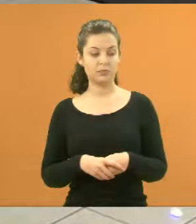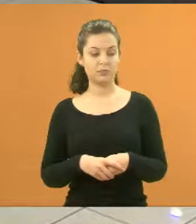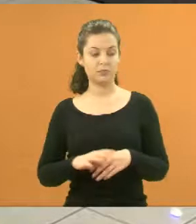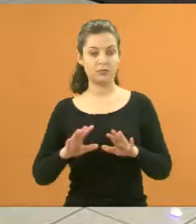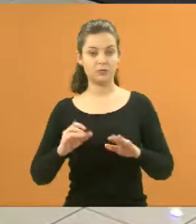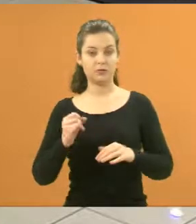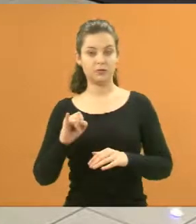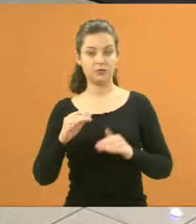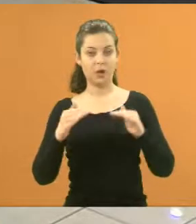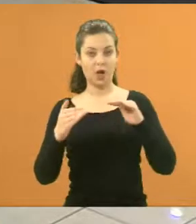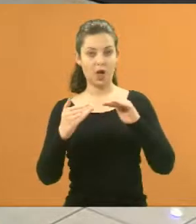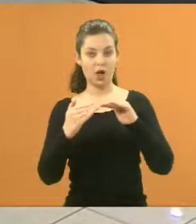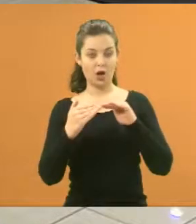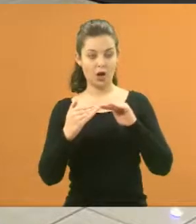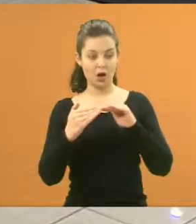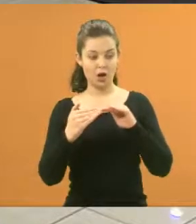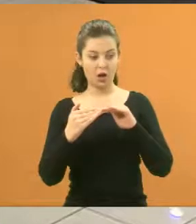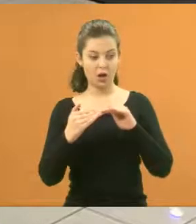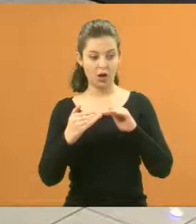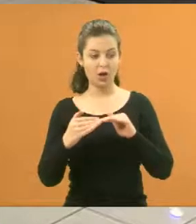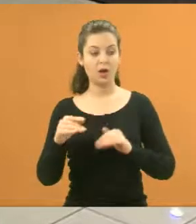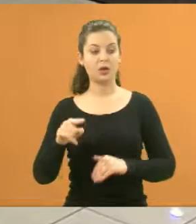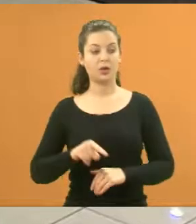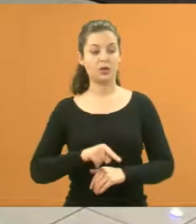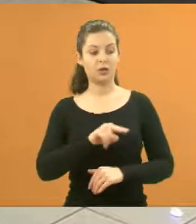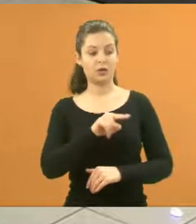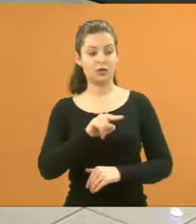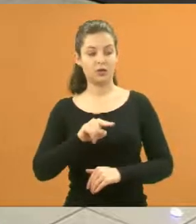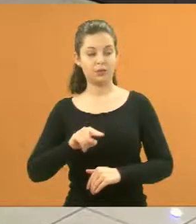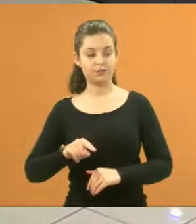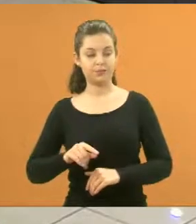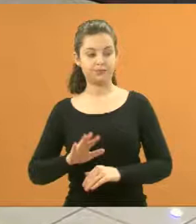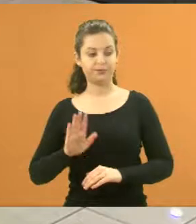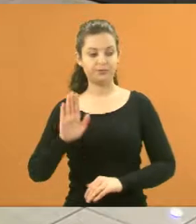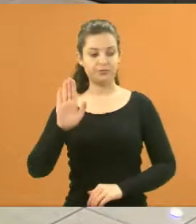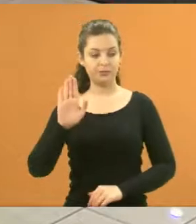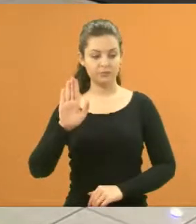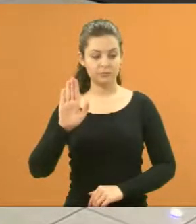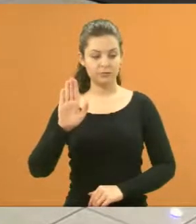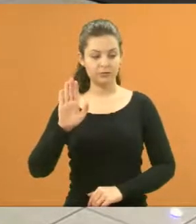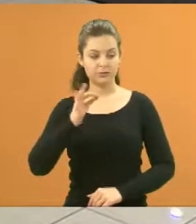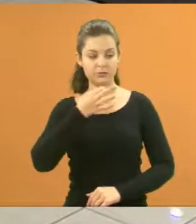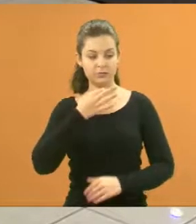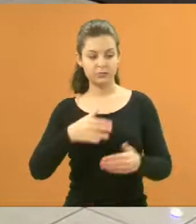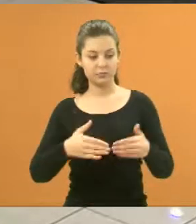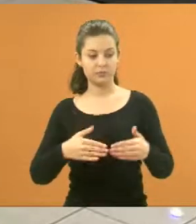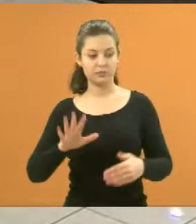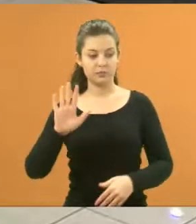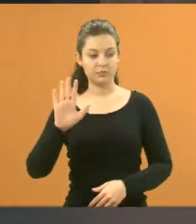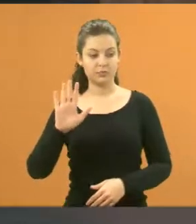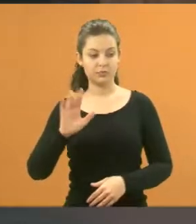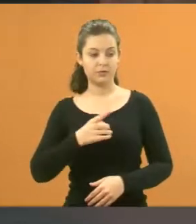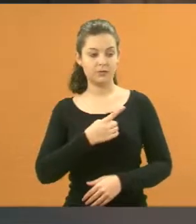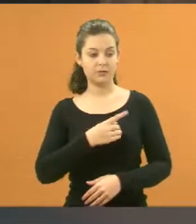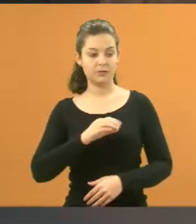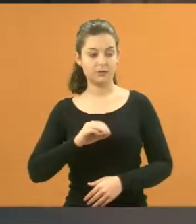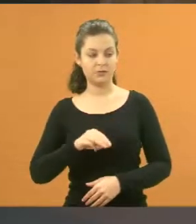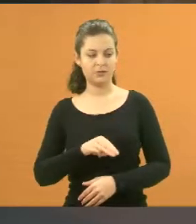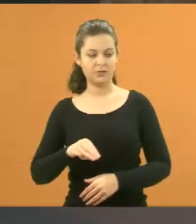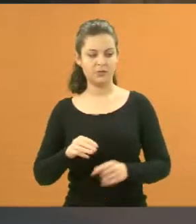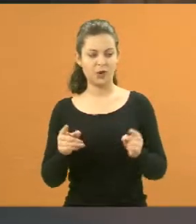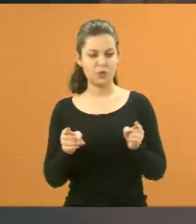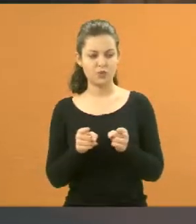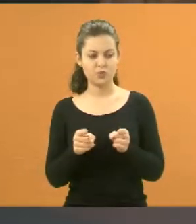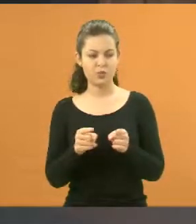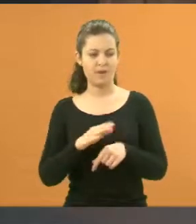Os que forem favoráveis à suspensão até chegar a emenda. Só por questão de ordem, eu acho 10 minutos também um tempo muito